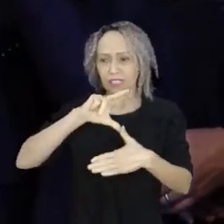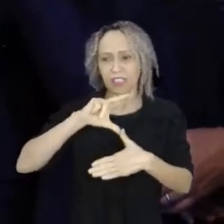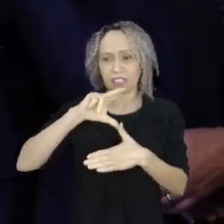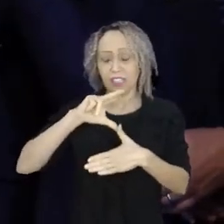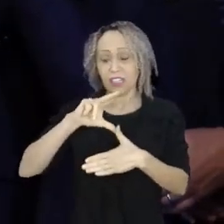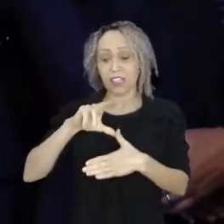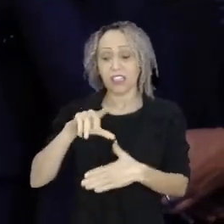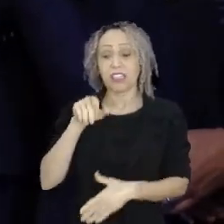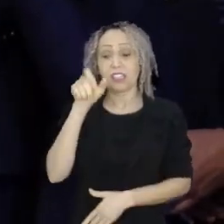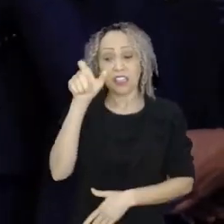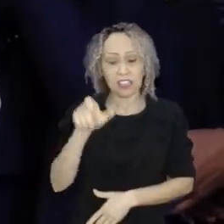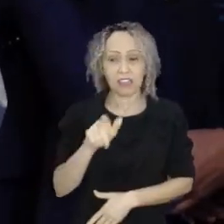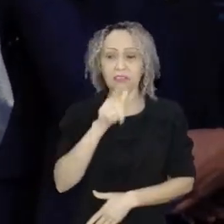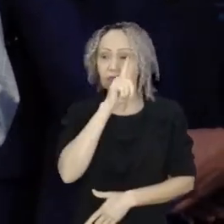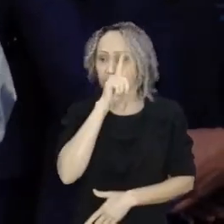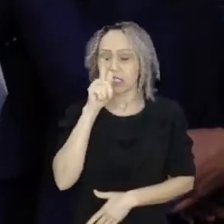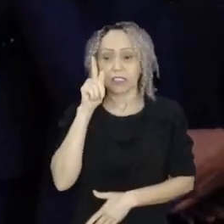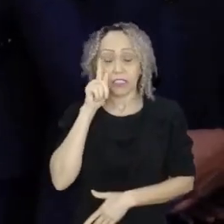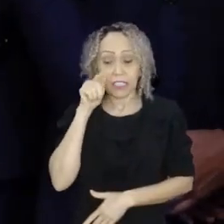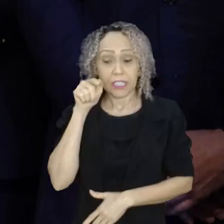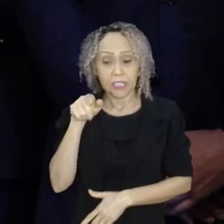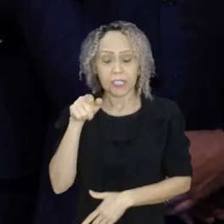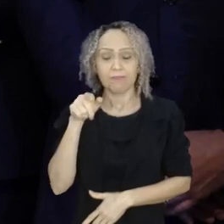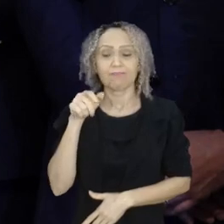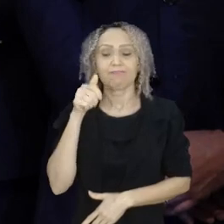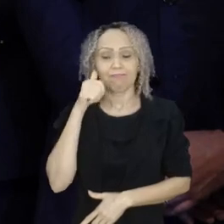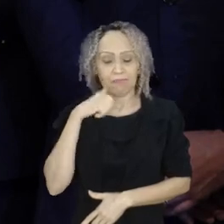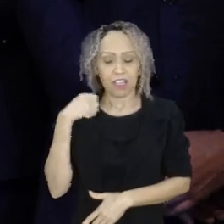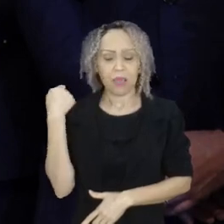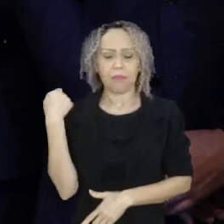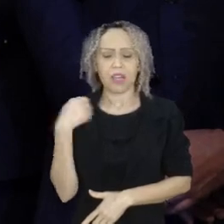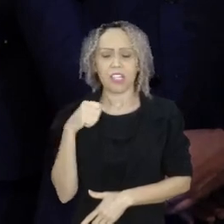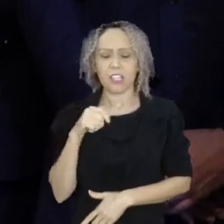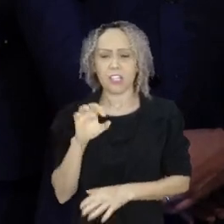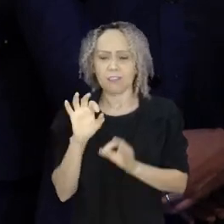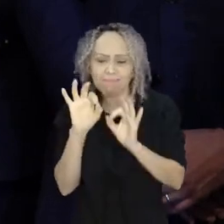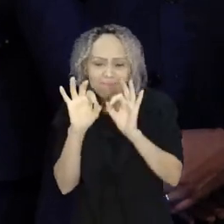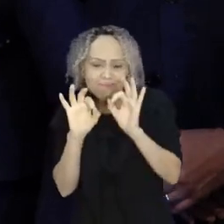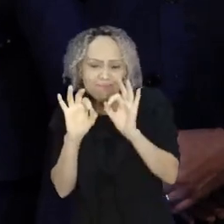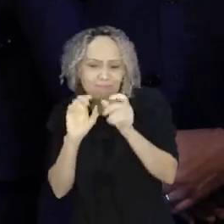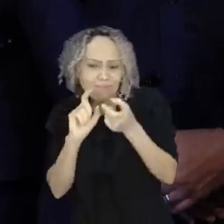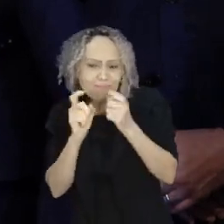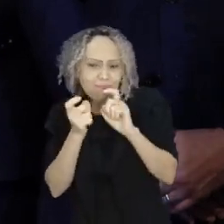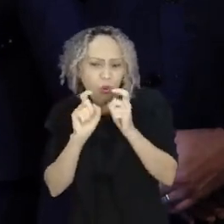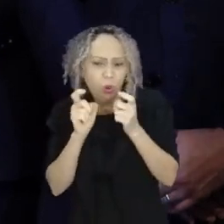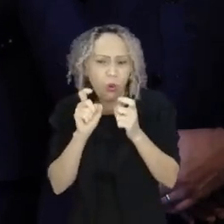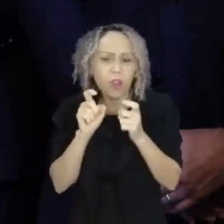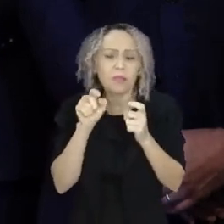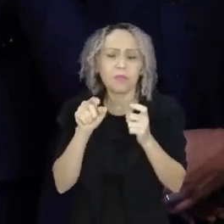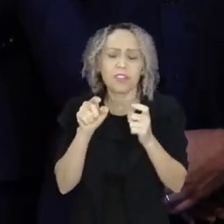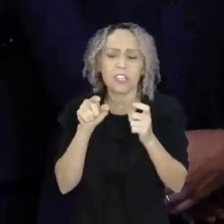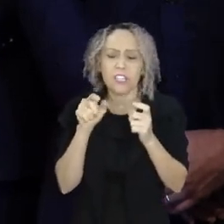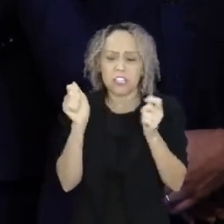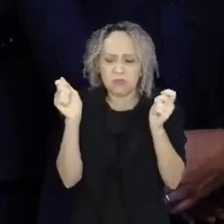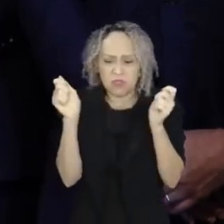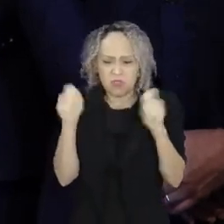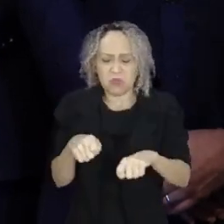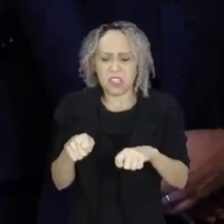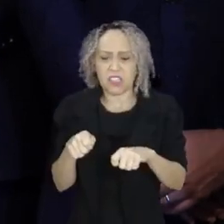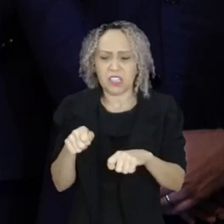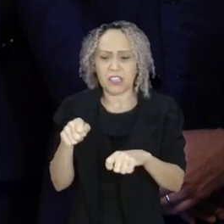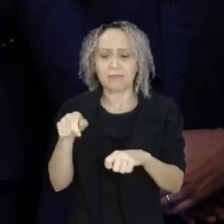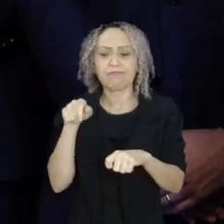não é fácil. Mas ela faz isso com muita competência, e o papel que ela está exercendo hoje